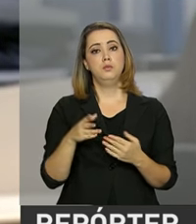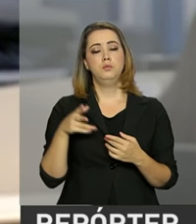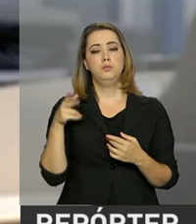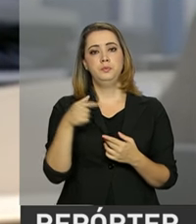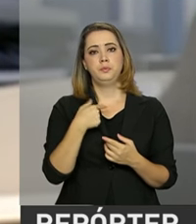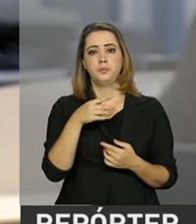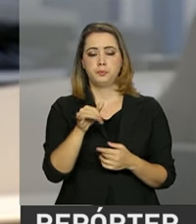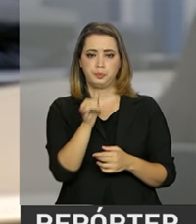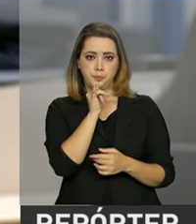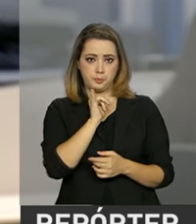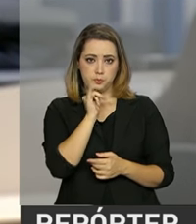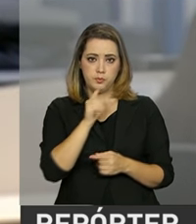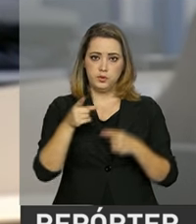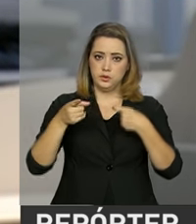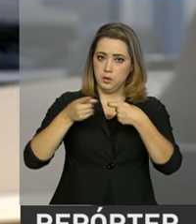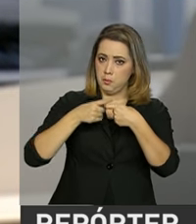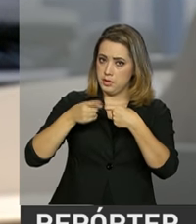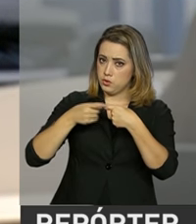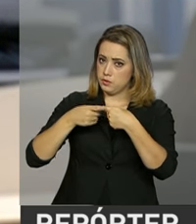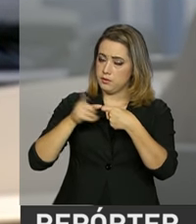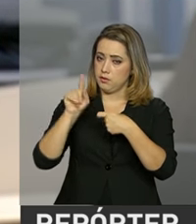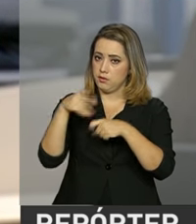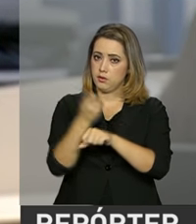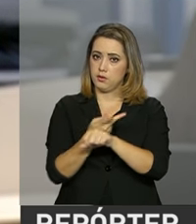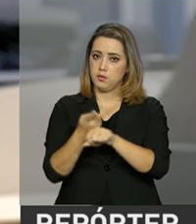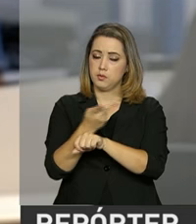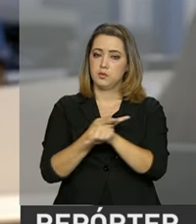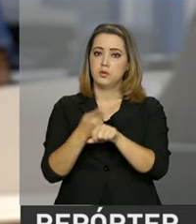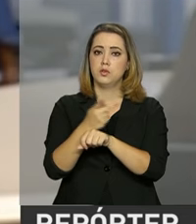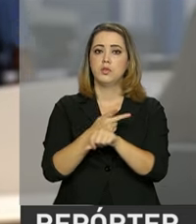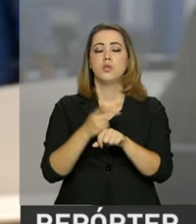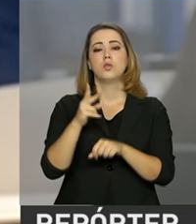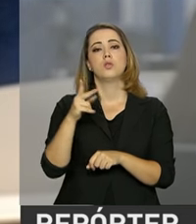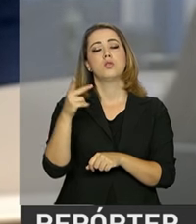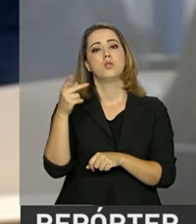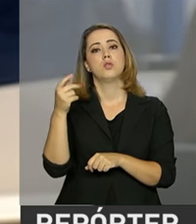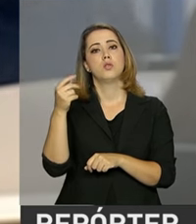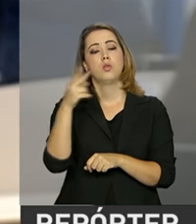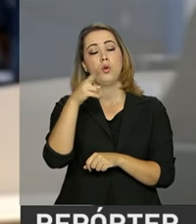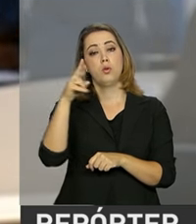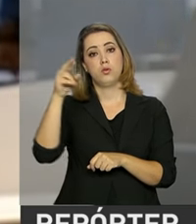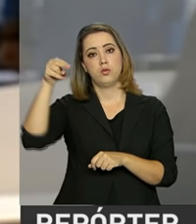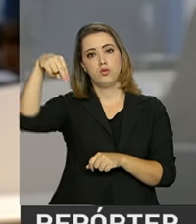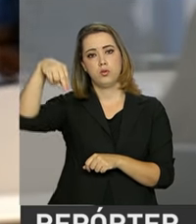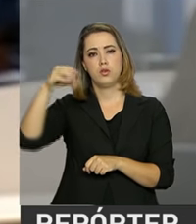curso de medicina, que é sempre um dos mais procurados, é a da Universidade Federal do Rio Grande do Norte, com